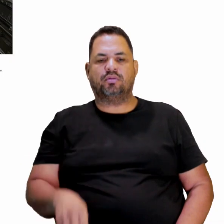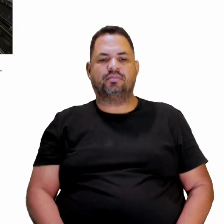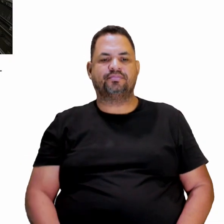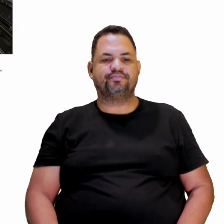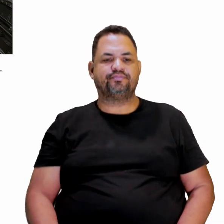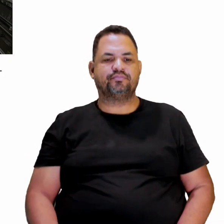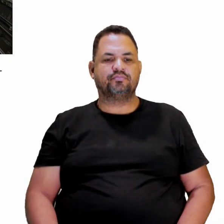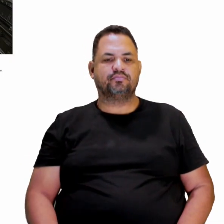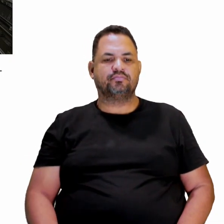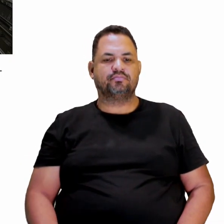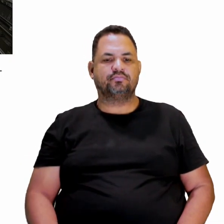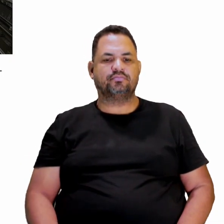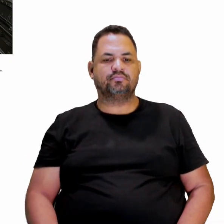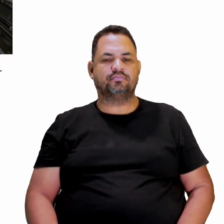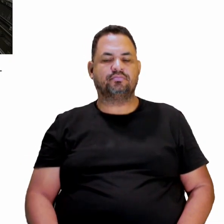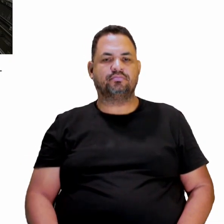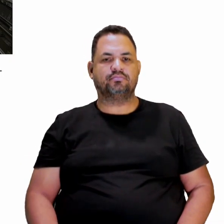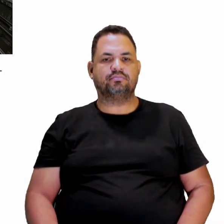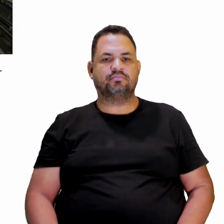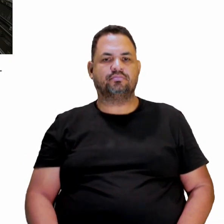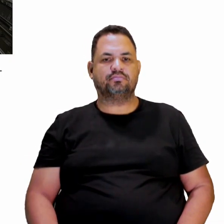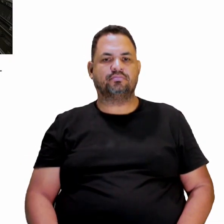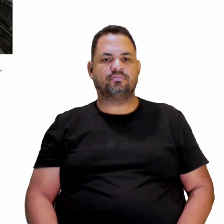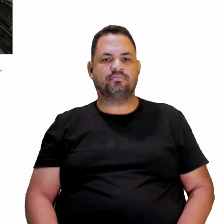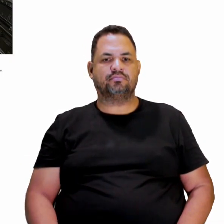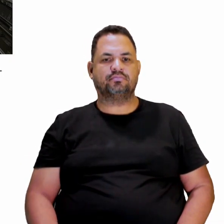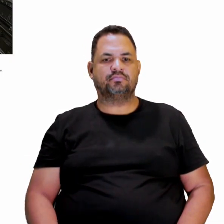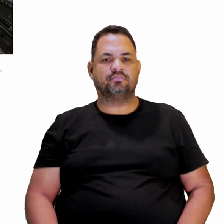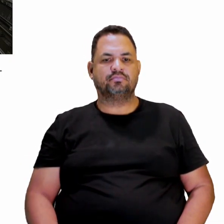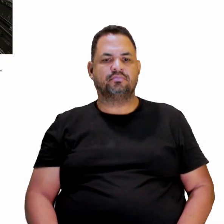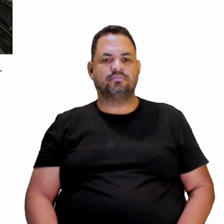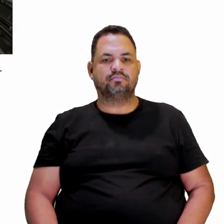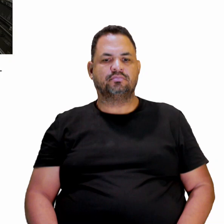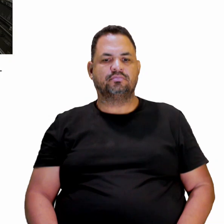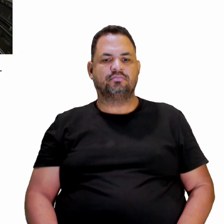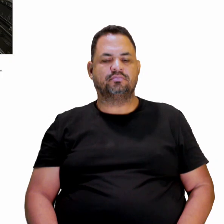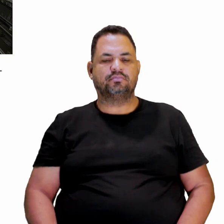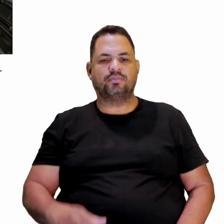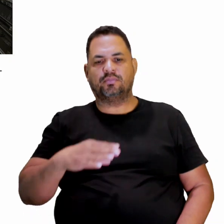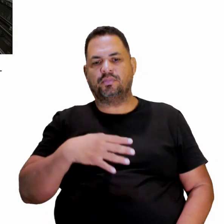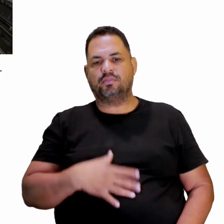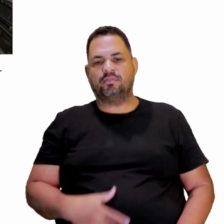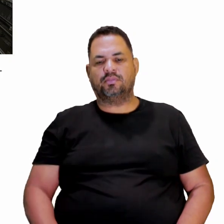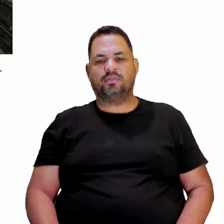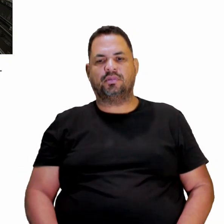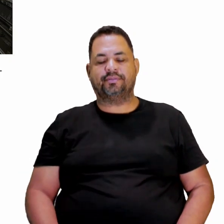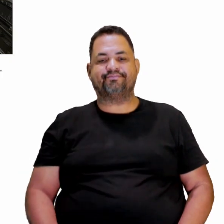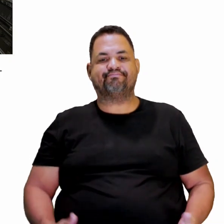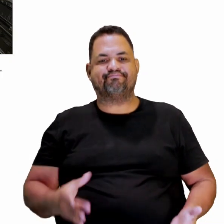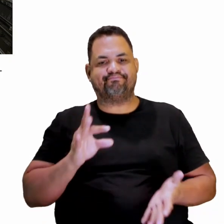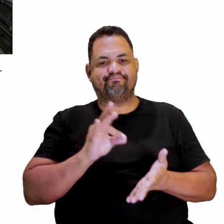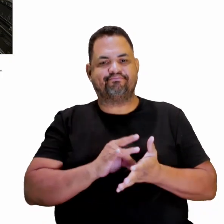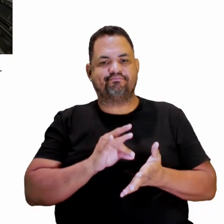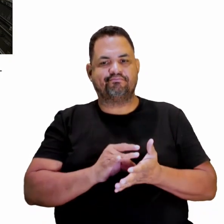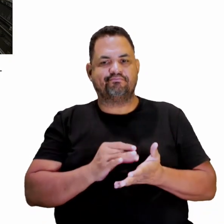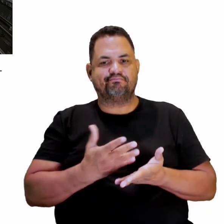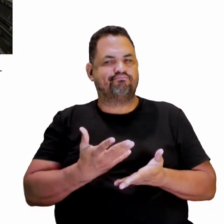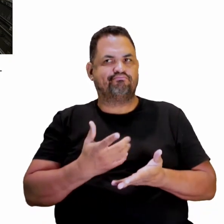her Uncle Gordon. E aí? Ela diz conhecer o tio dela. É claro que não faz